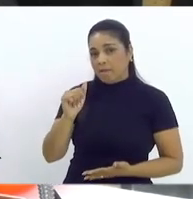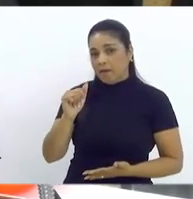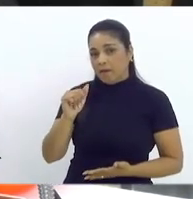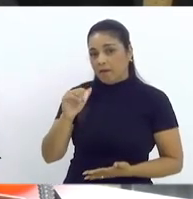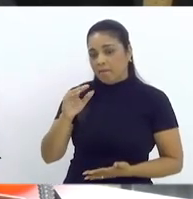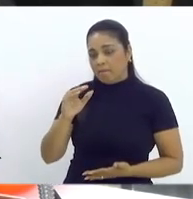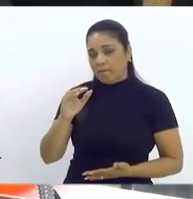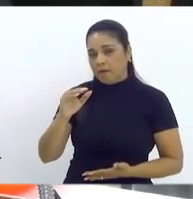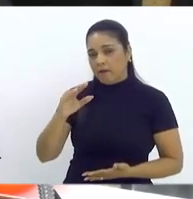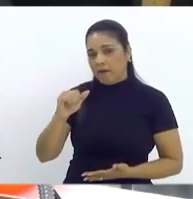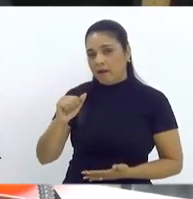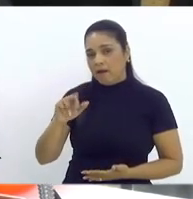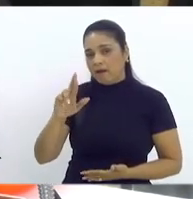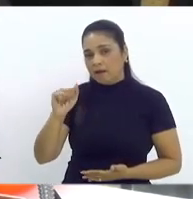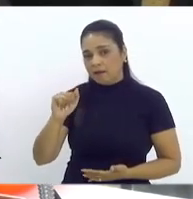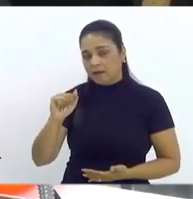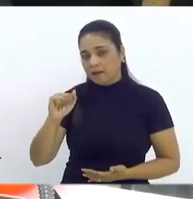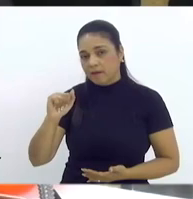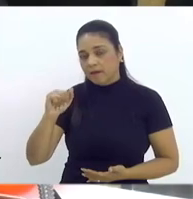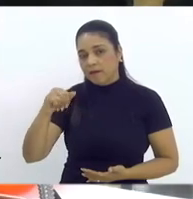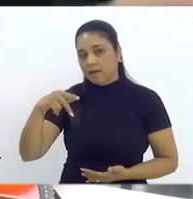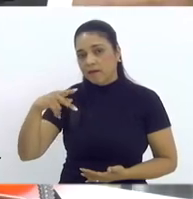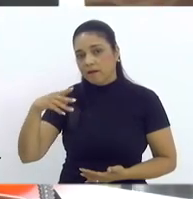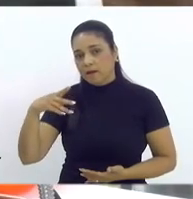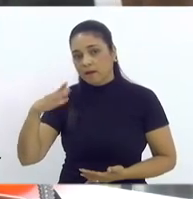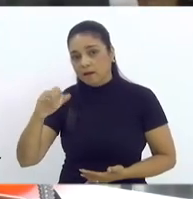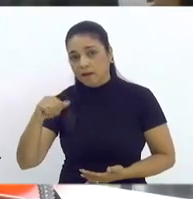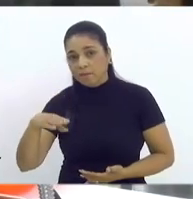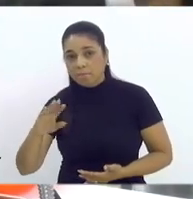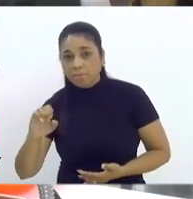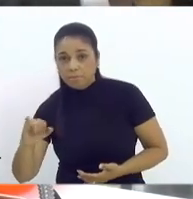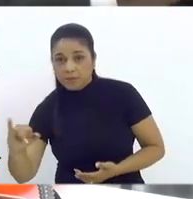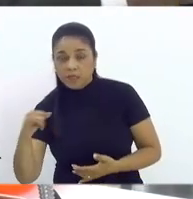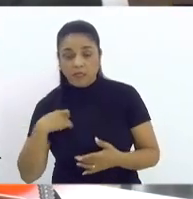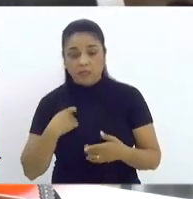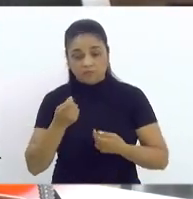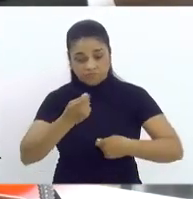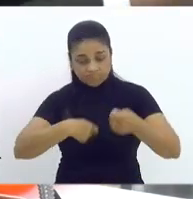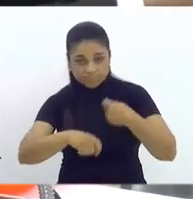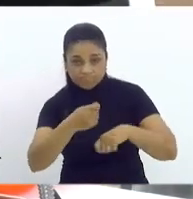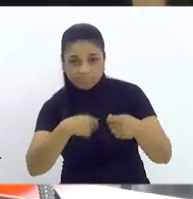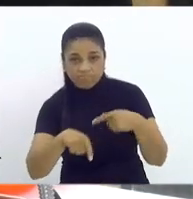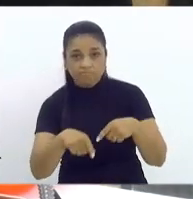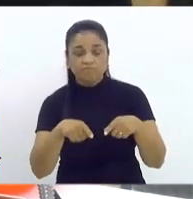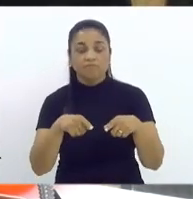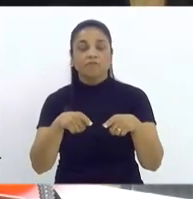fazer sucesso na Agência Reguladora de Transporte do Rio, a Getransp,